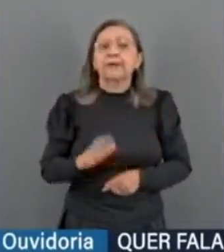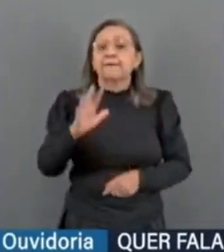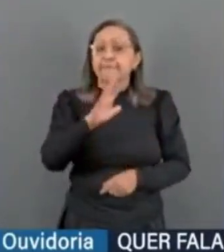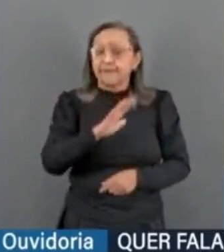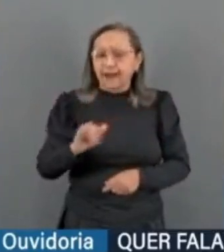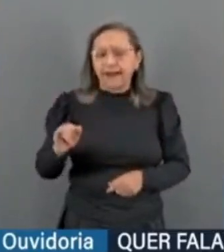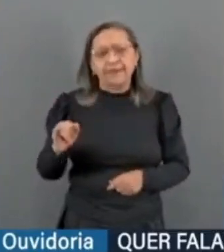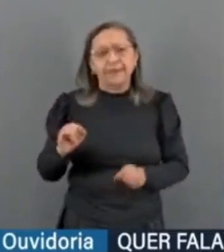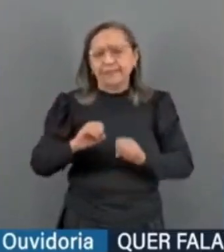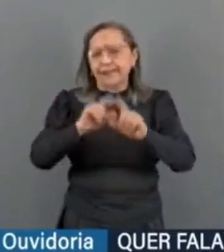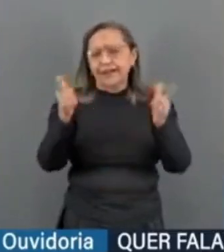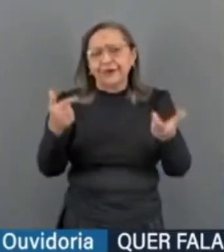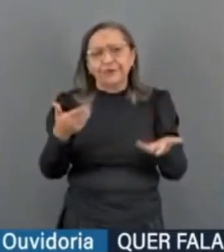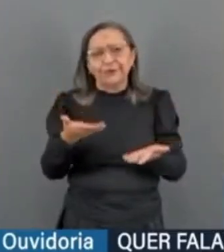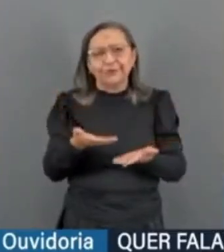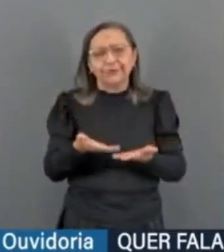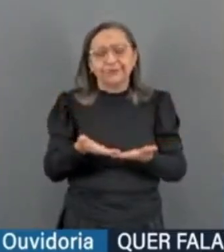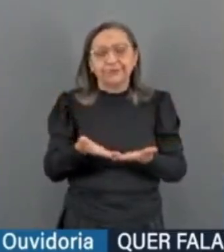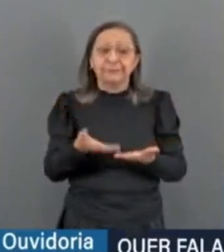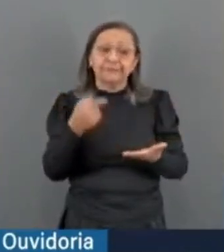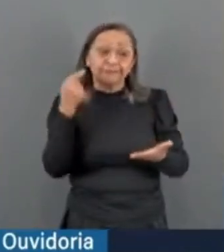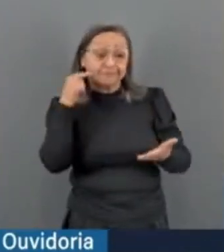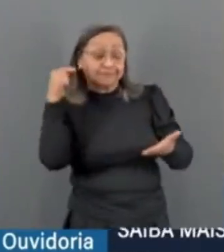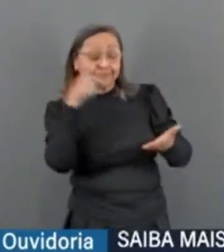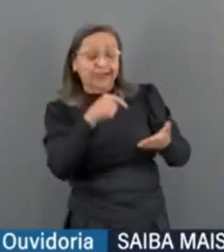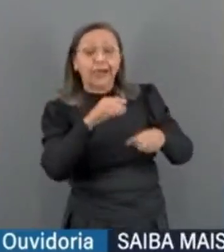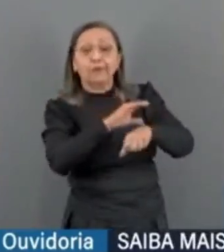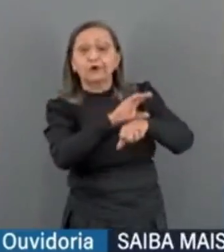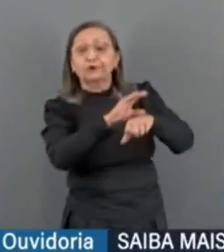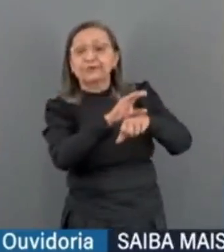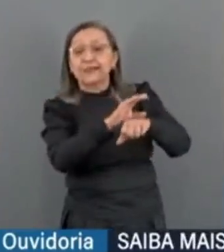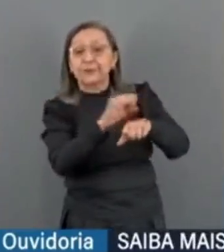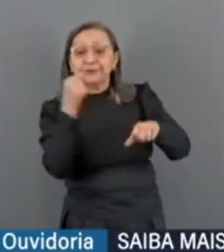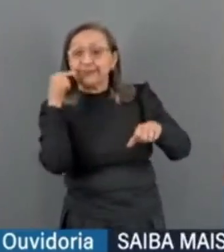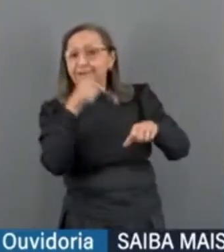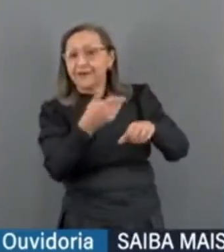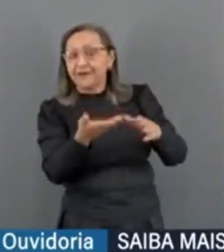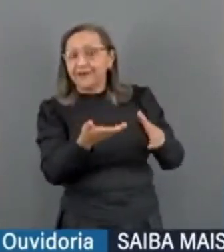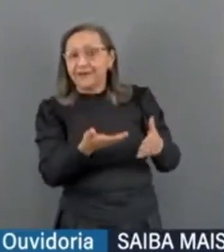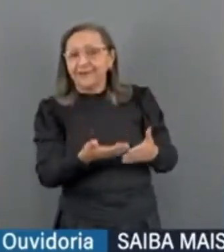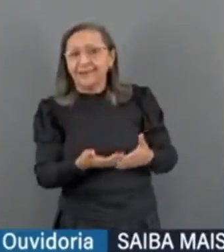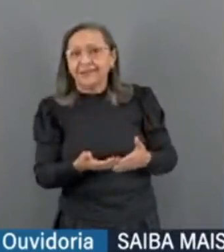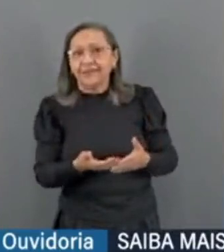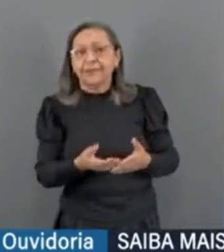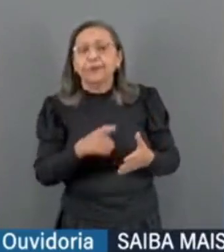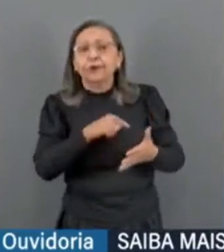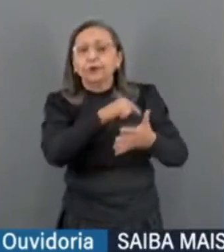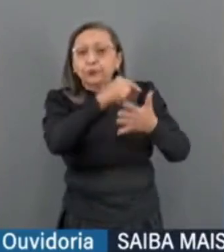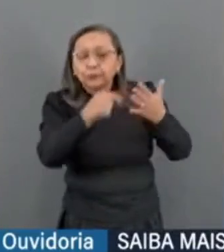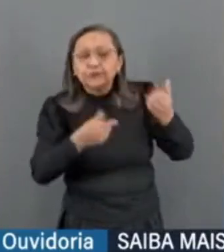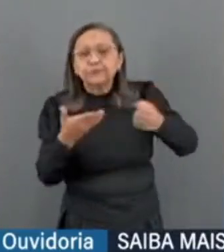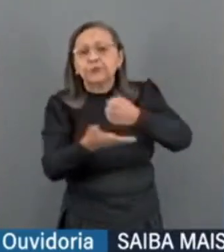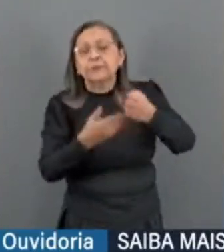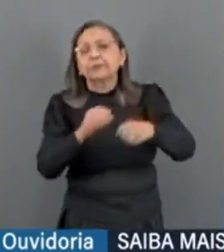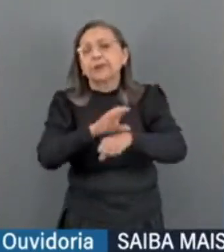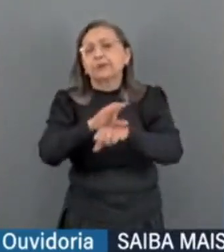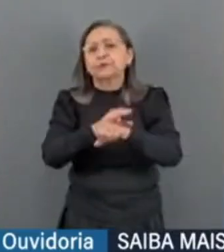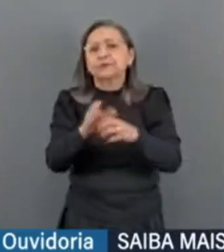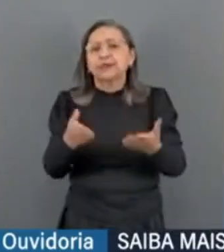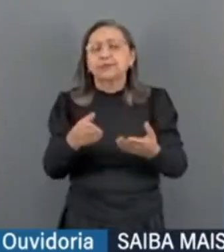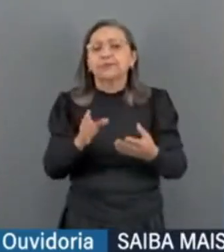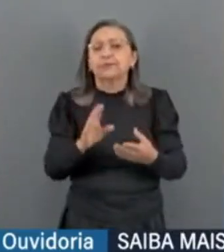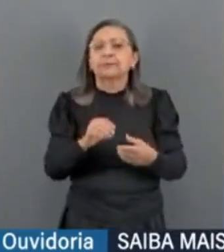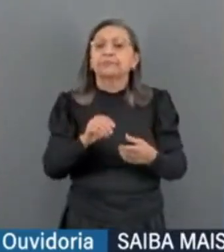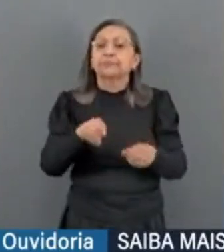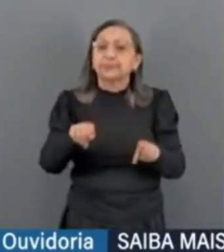passar, evidentemente, pela Constituição da República, pelos fundamentos da Constituição,